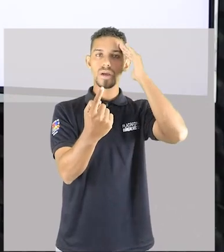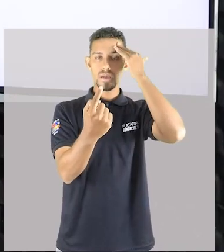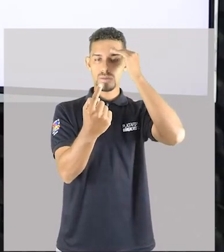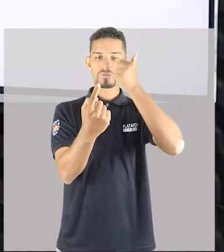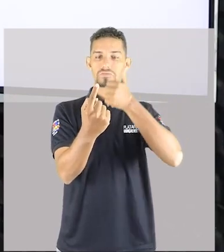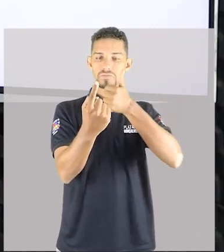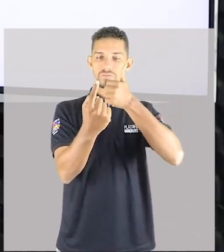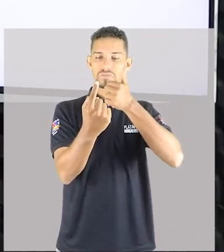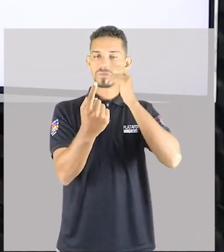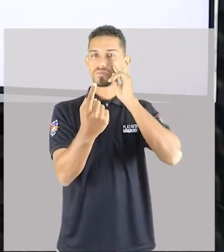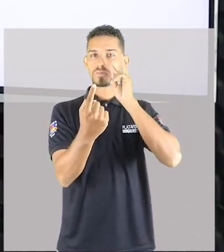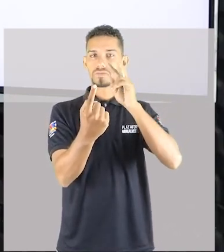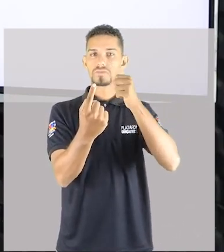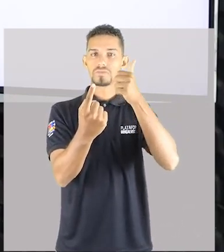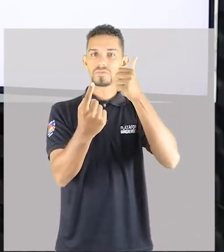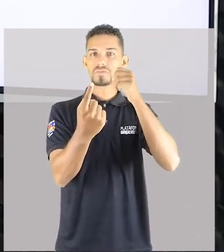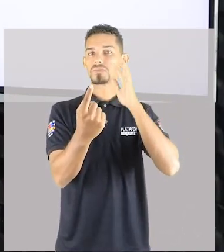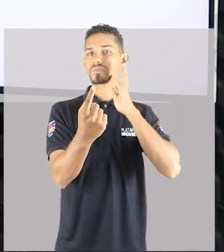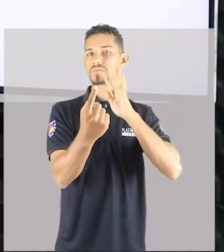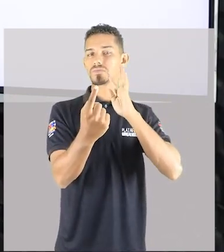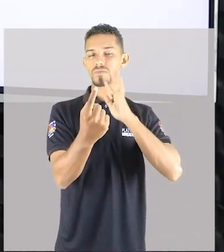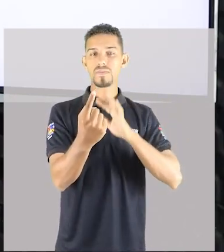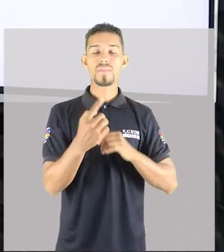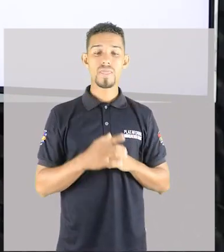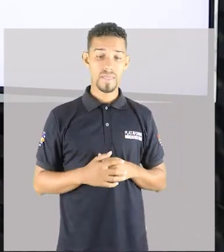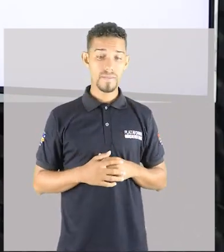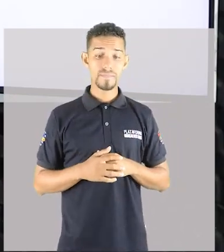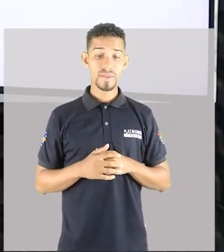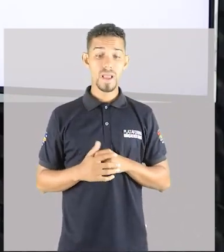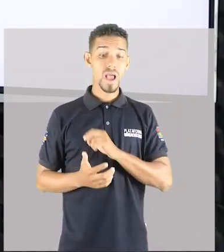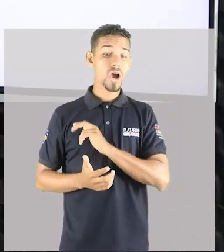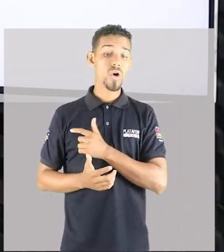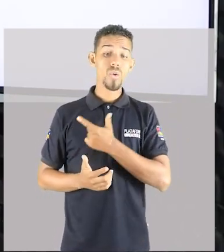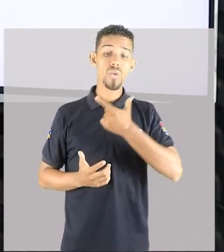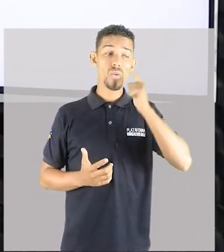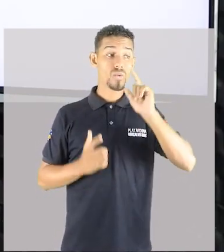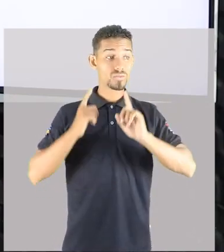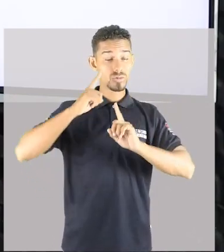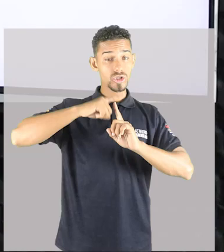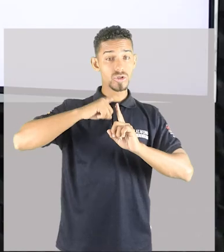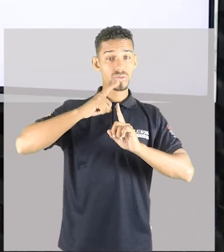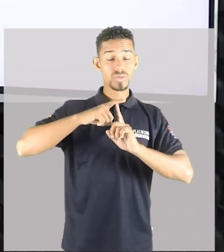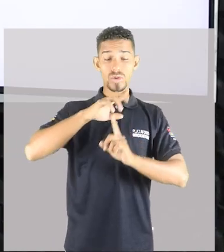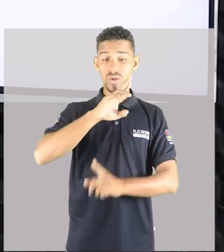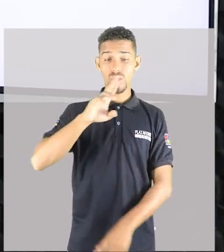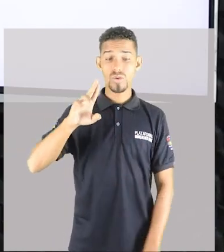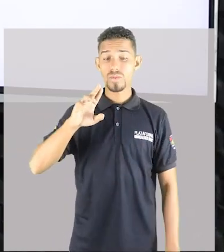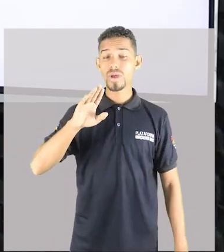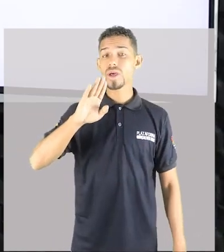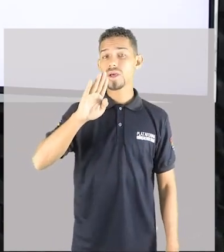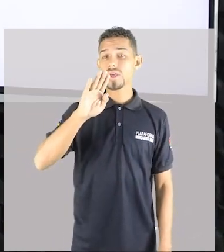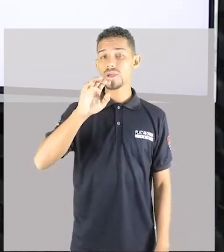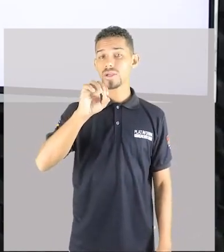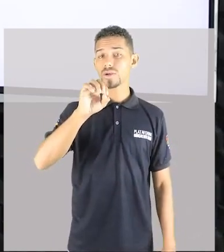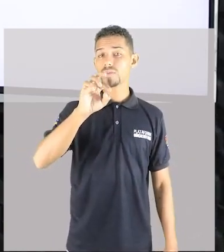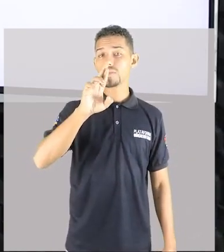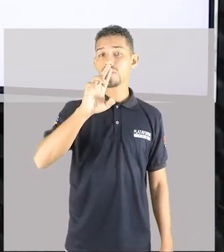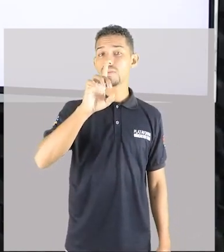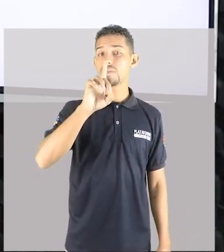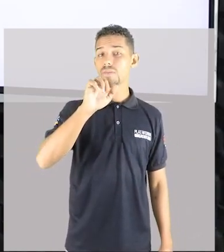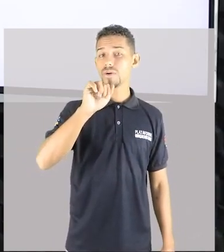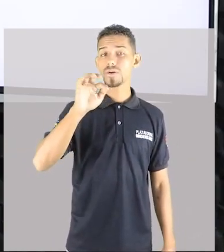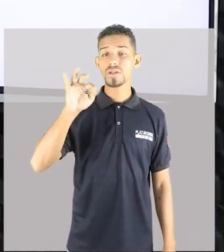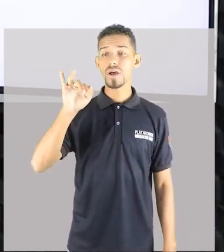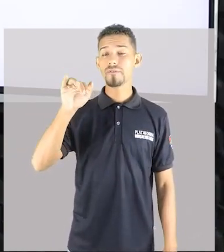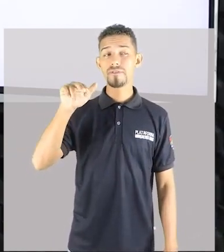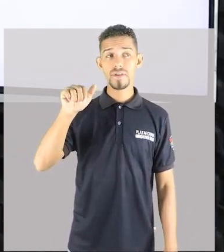correção é feita com outro tipo de lente. É a lente de borda fina, que pode ser